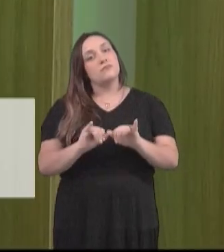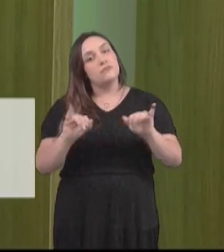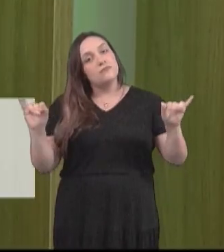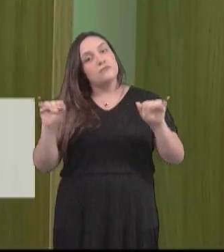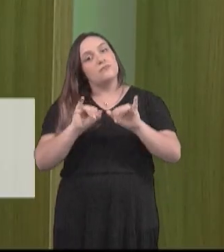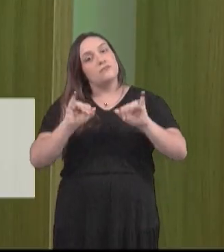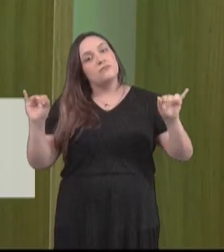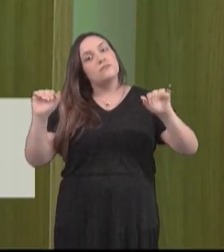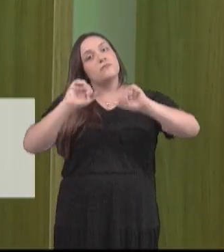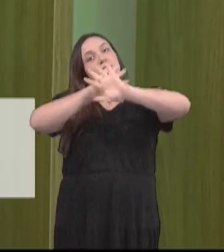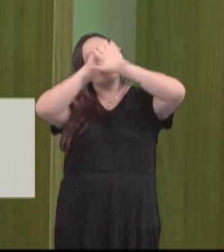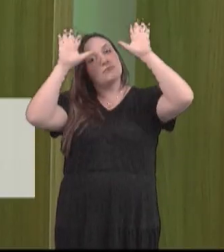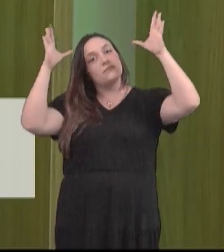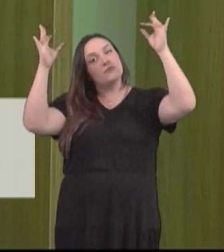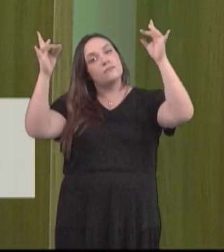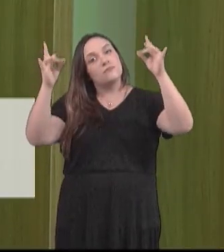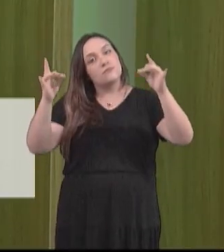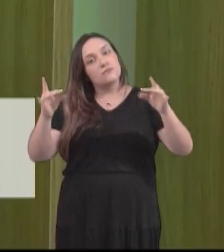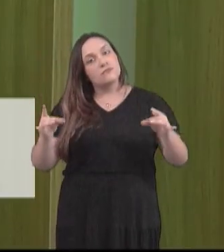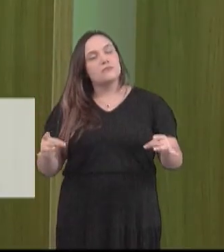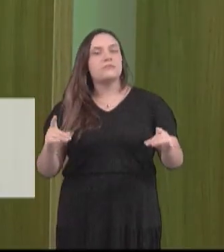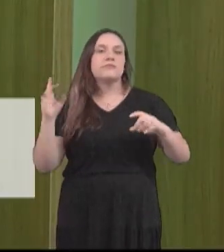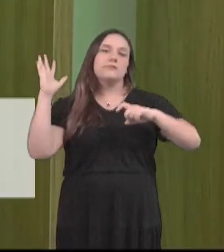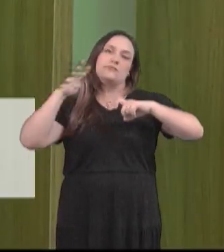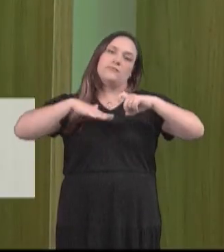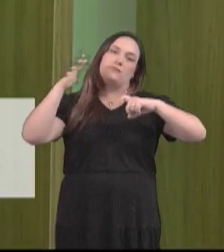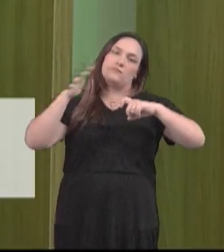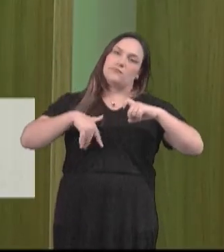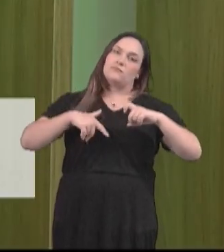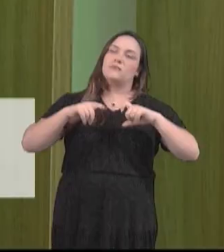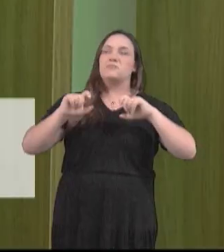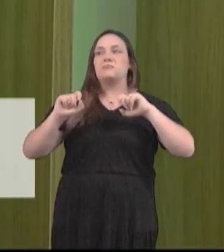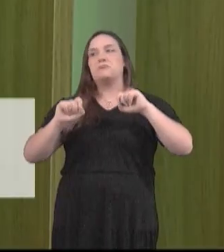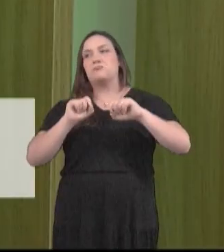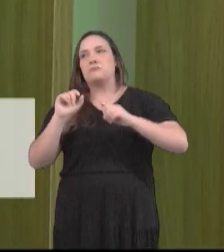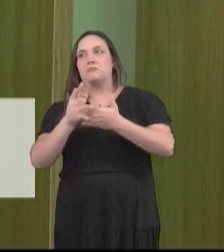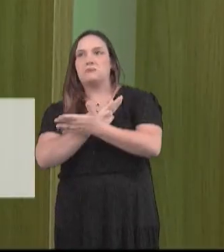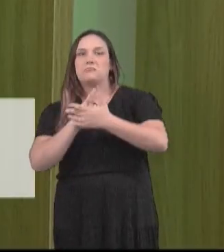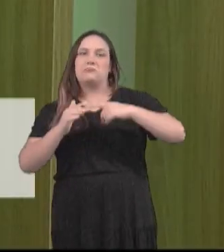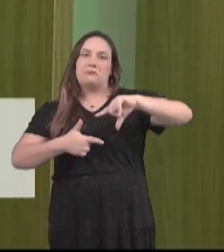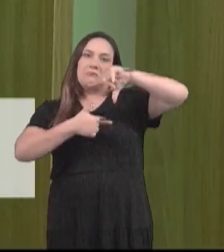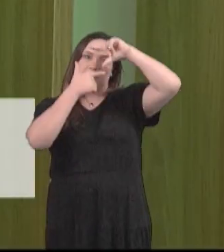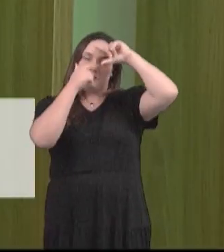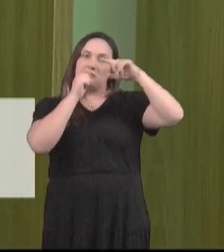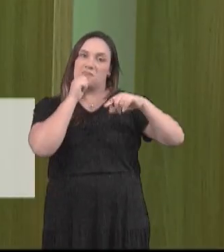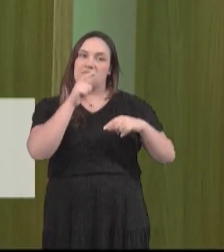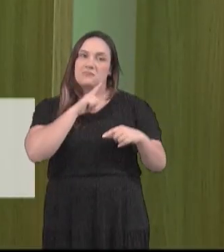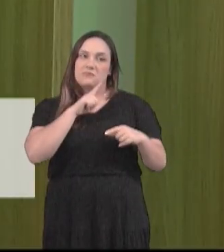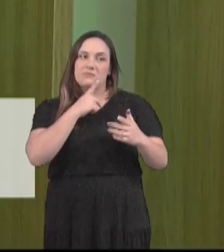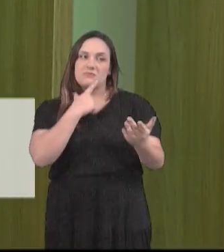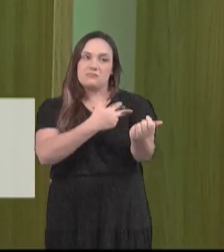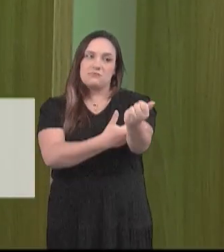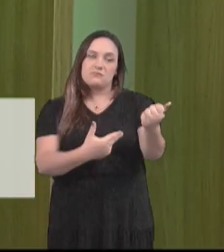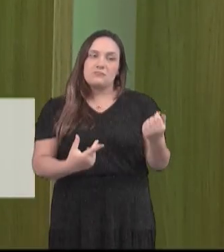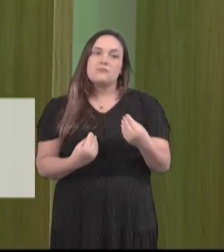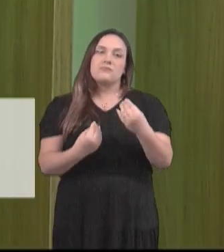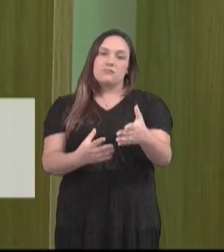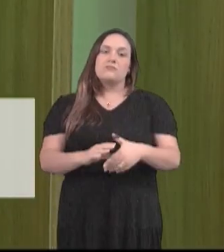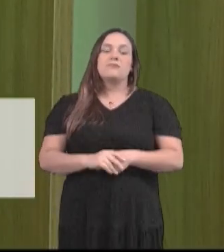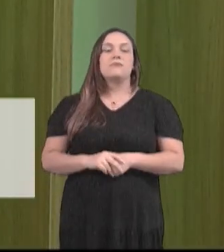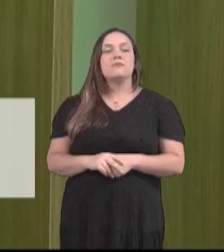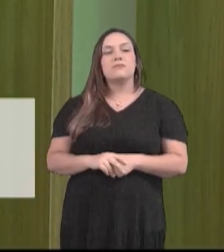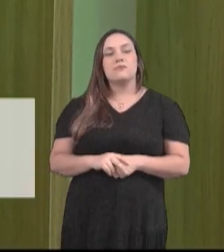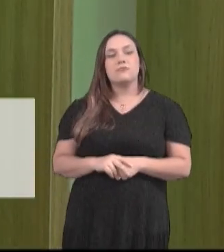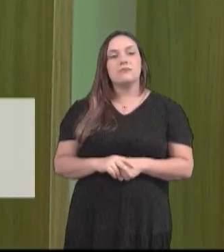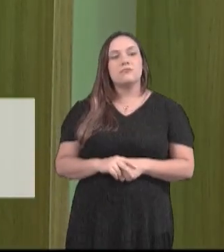de esclarecimento quanto a mitos, crenças e tabus na doação de sangue. Então, tem